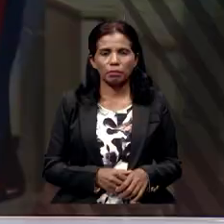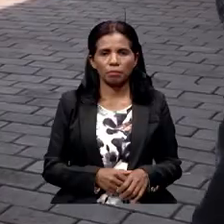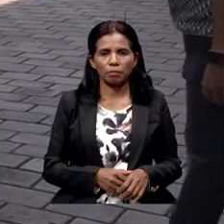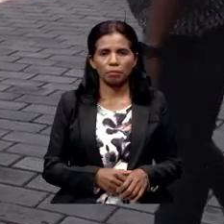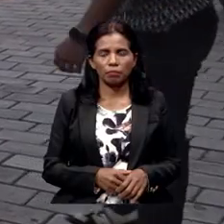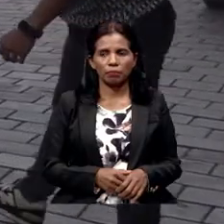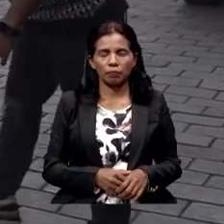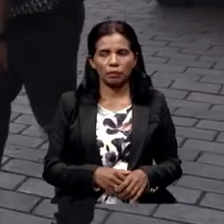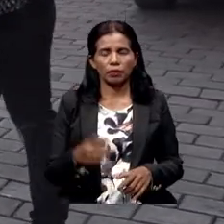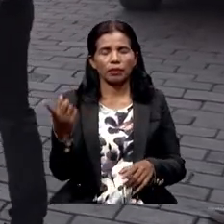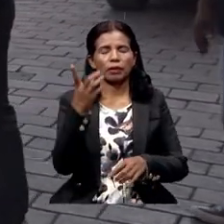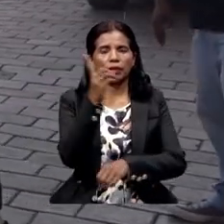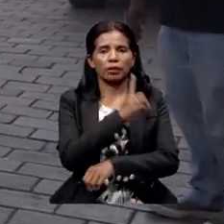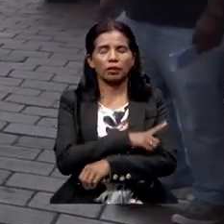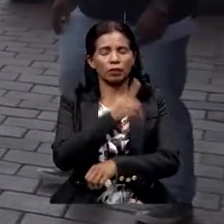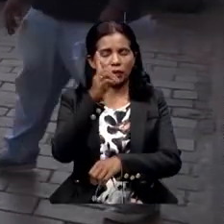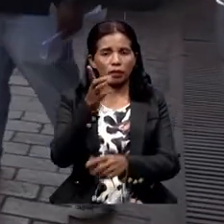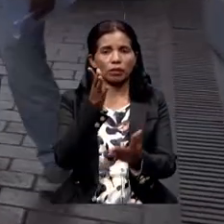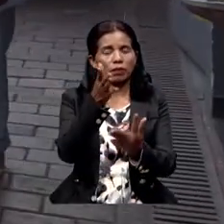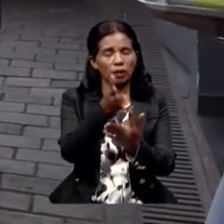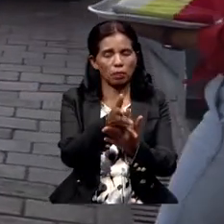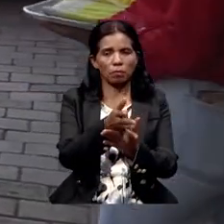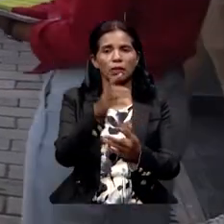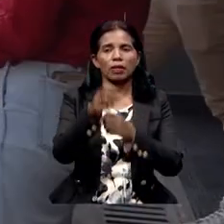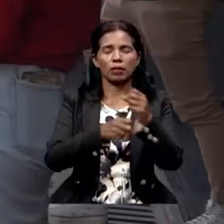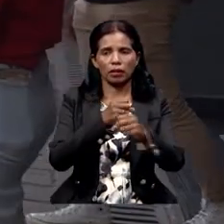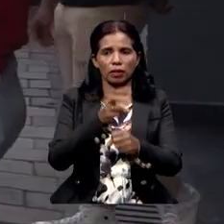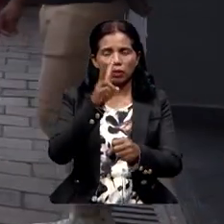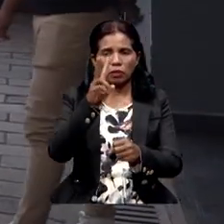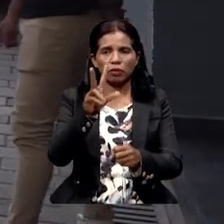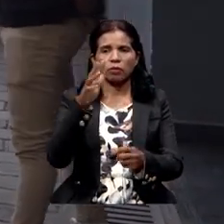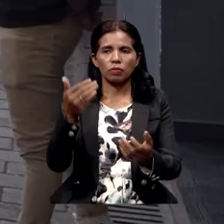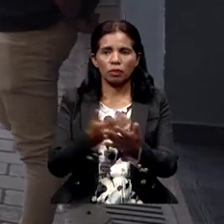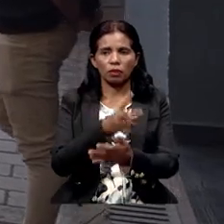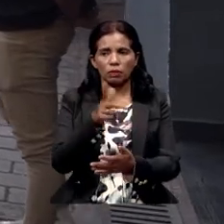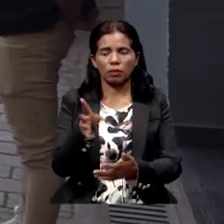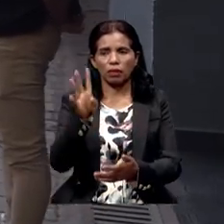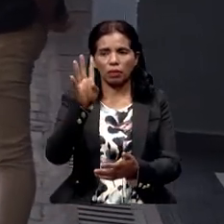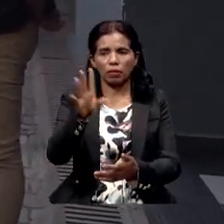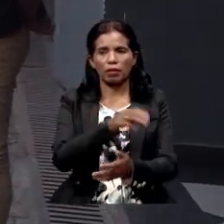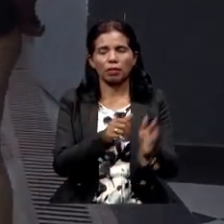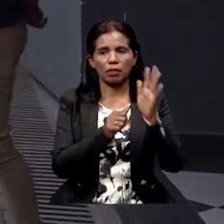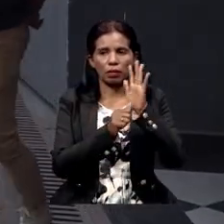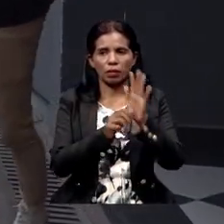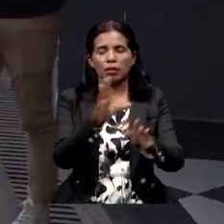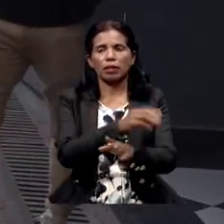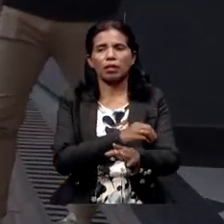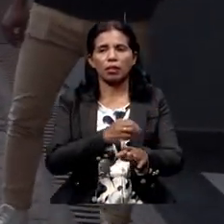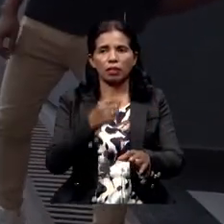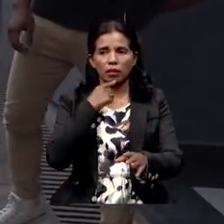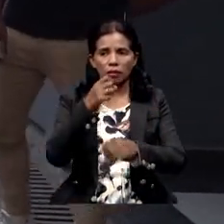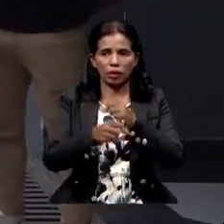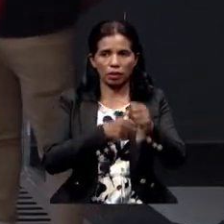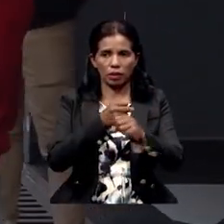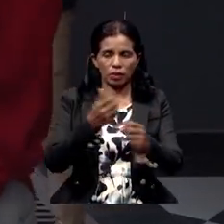Ela declarou ida a tutama batina fong rinroro on racing hat honune representante usi santa se monsenhor Marcos Prisi espera ia tinang